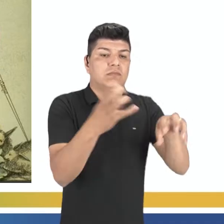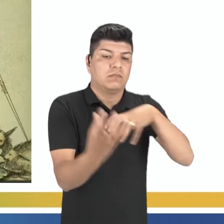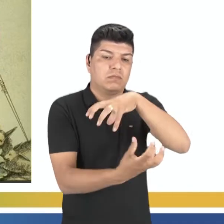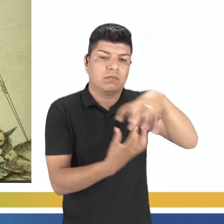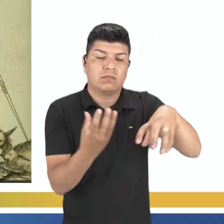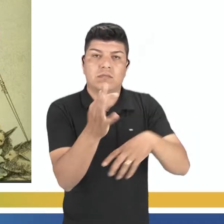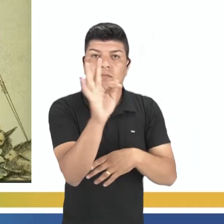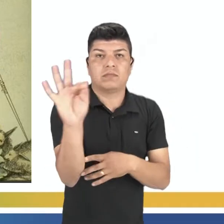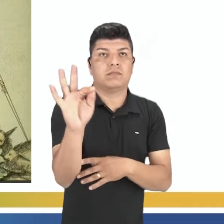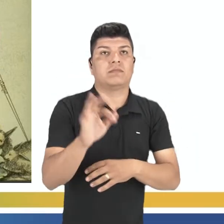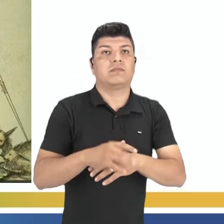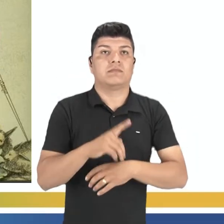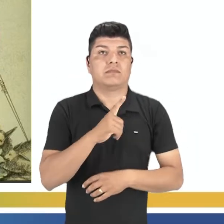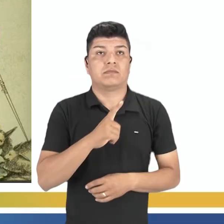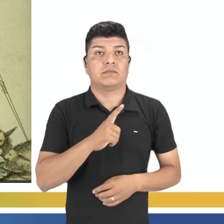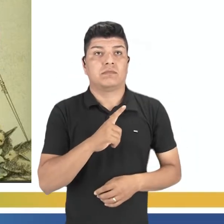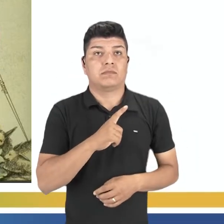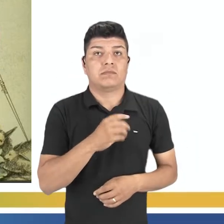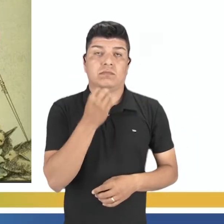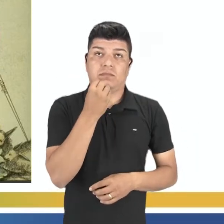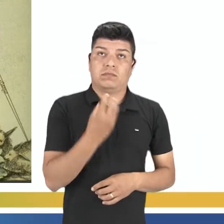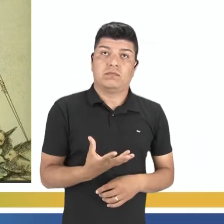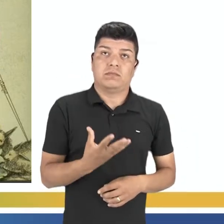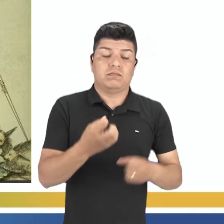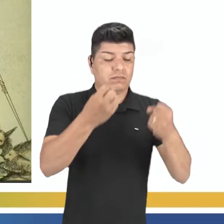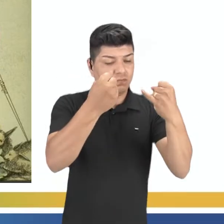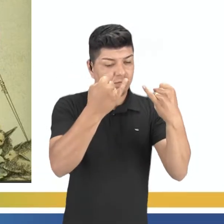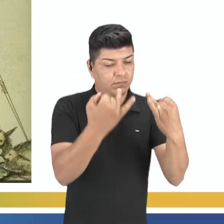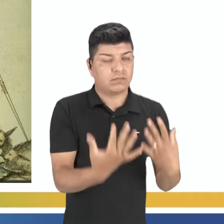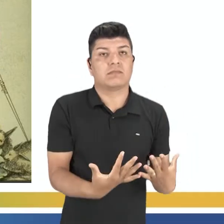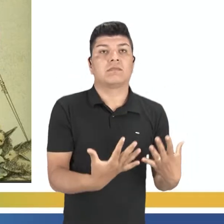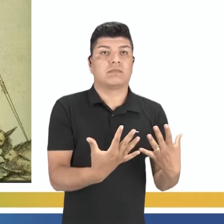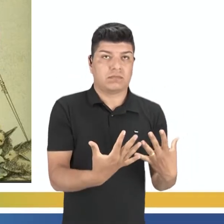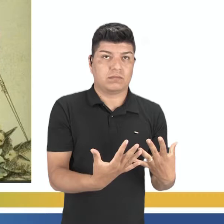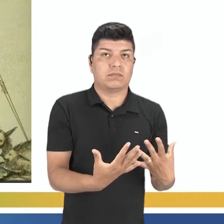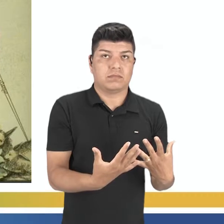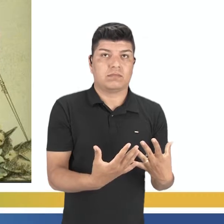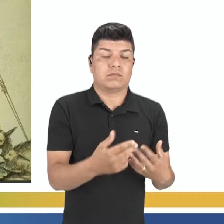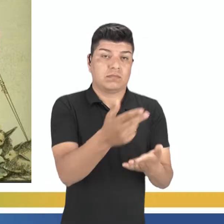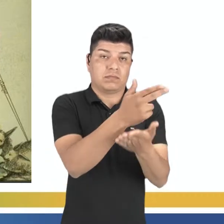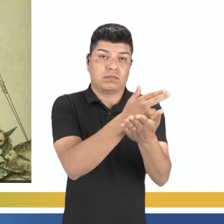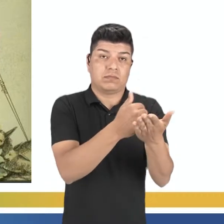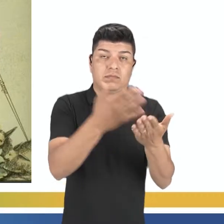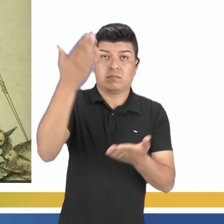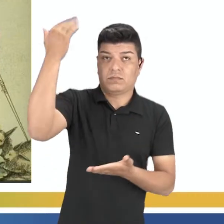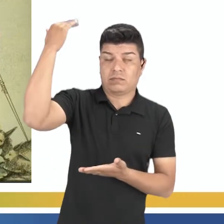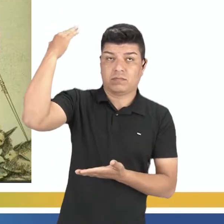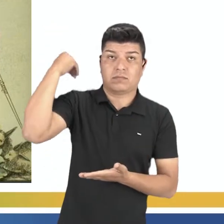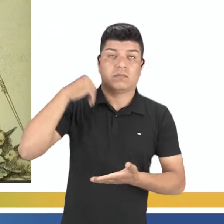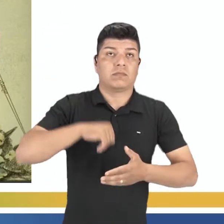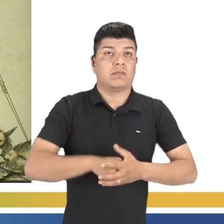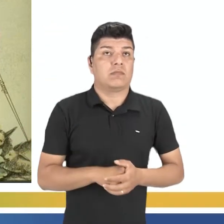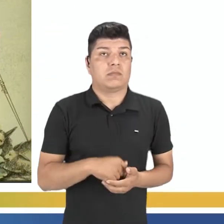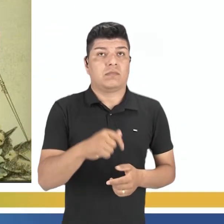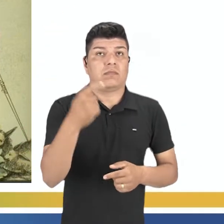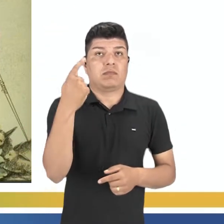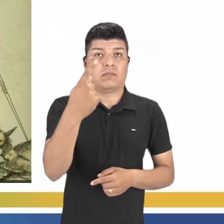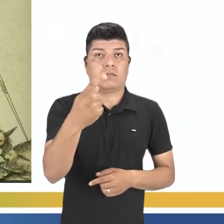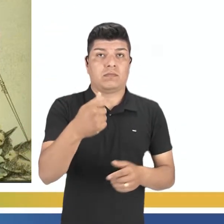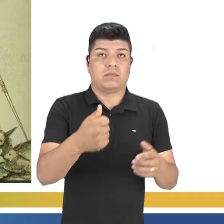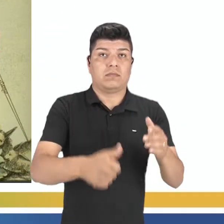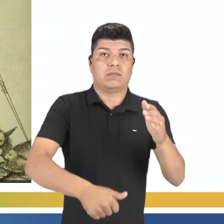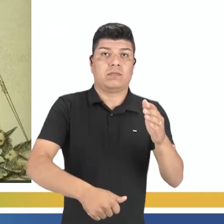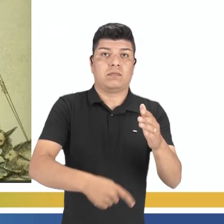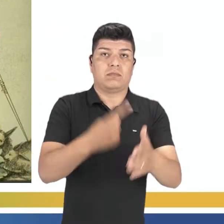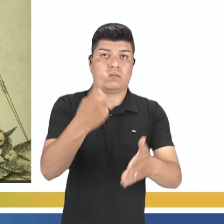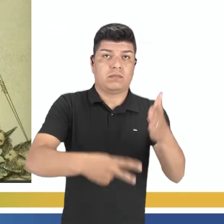Revolução Francesa. Nós temos aí bem explicativo nessa charge da época, que tem aí o primeiro, o segundo e terceiro